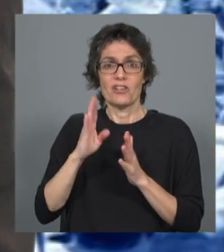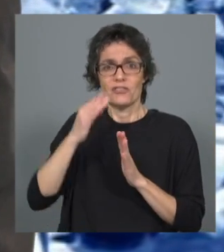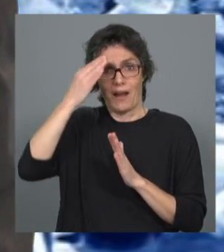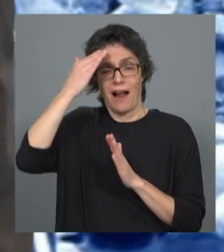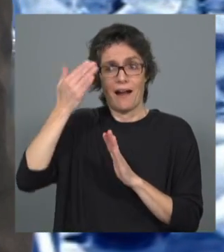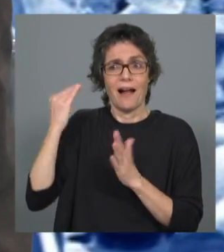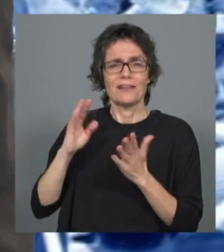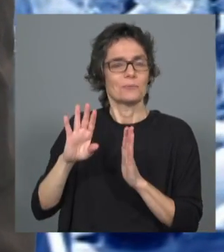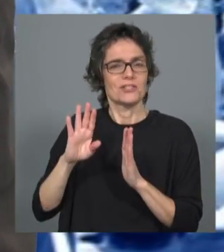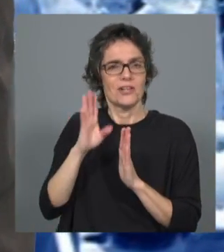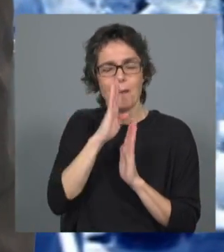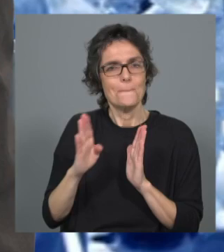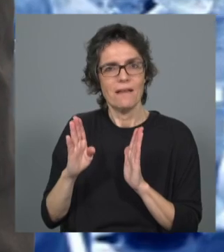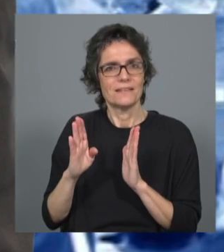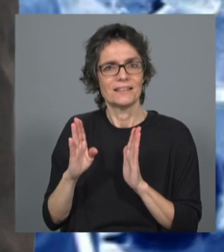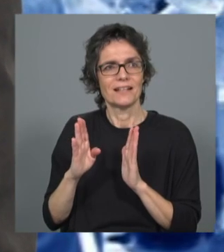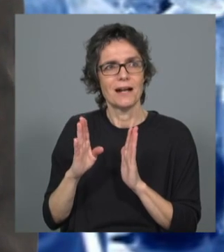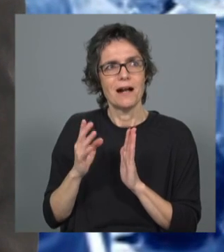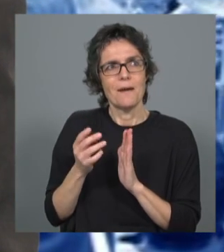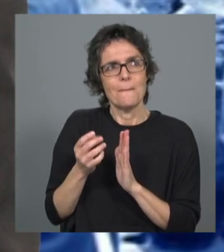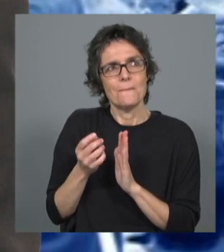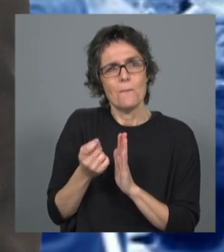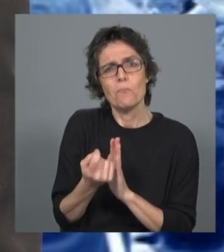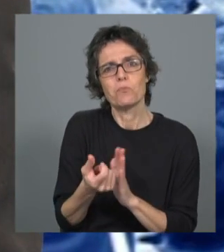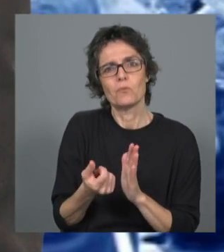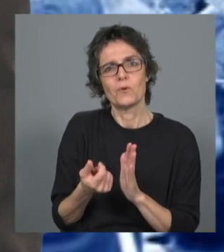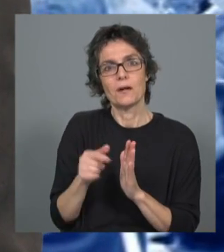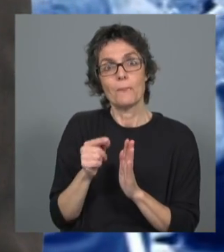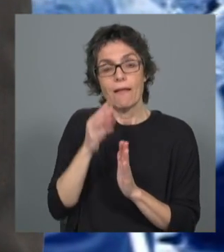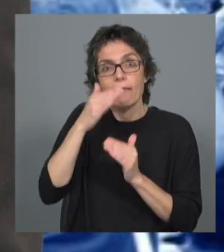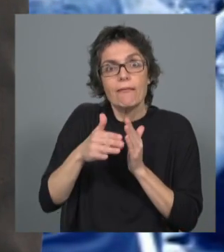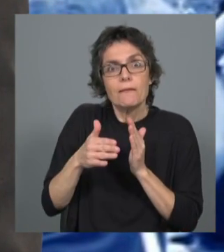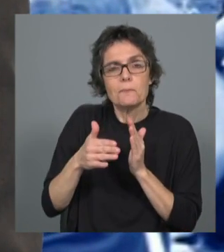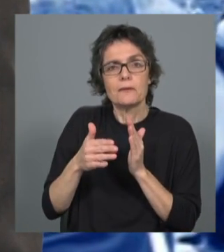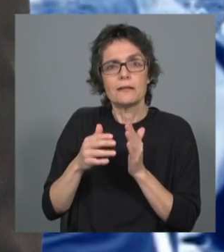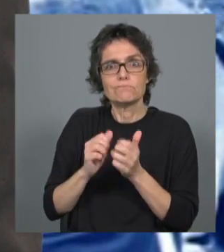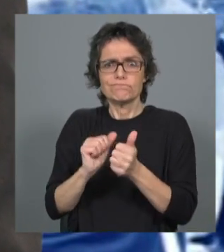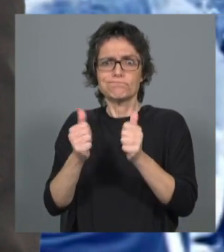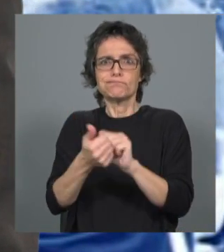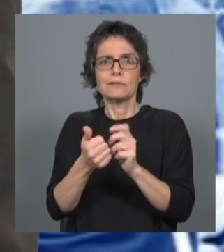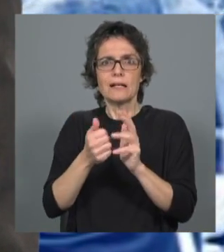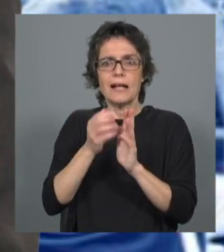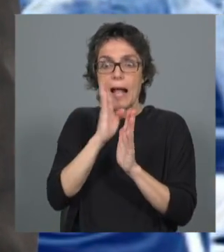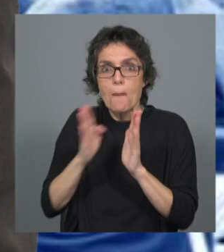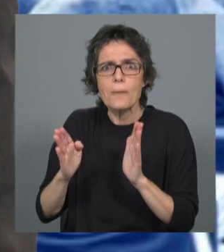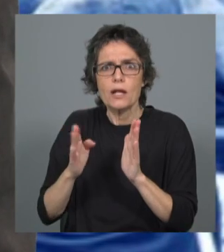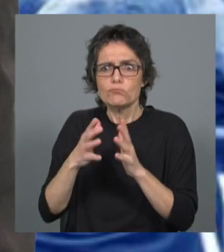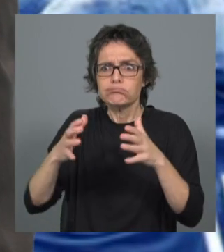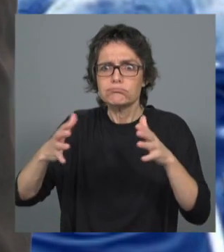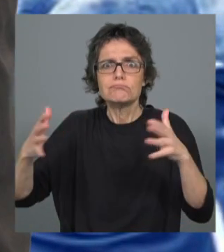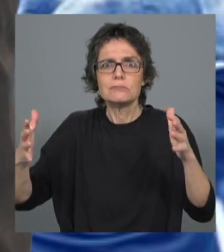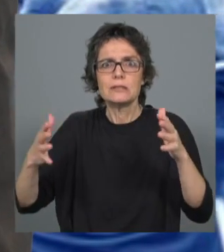E começou a acontecer com muita naturalidade. A própria equipa sentiu essa necessidade de fornecer aos próprios